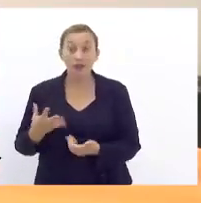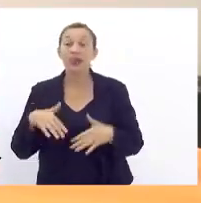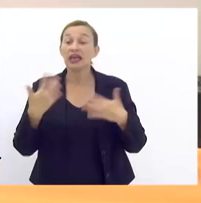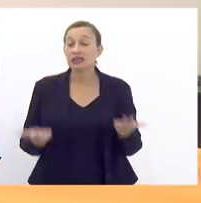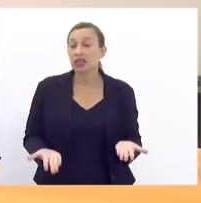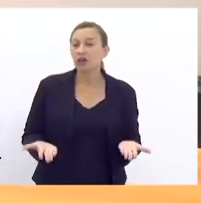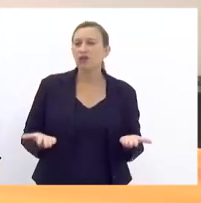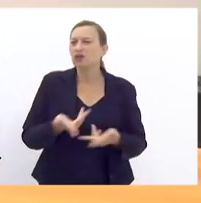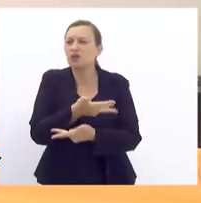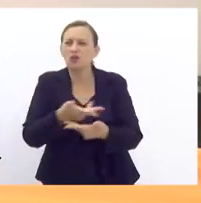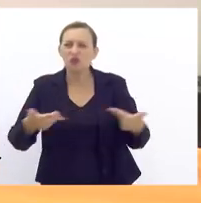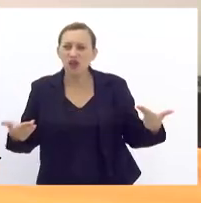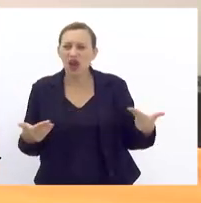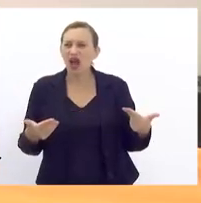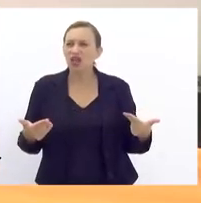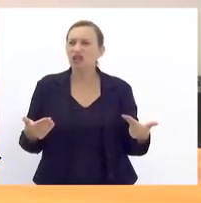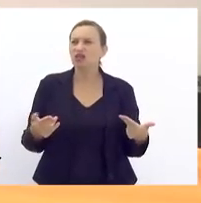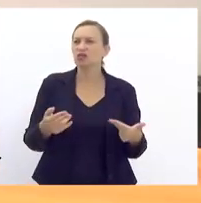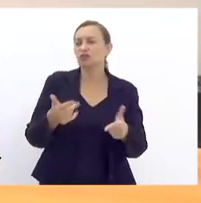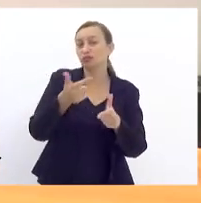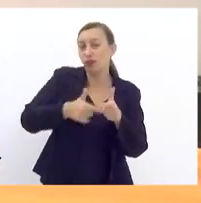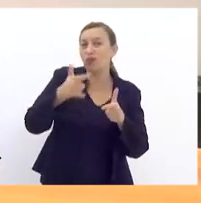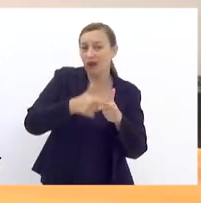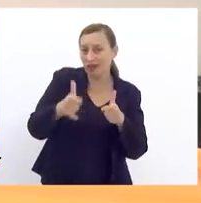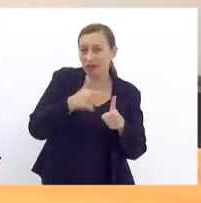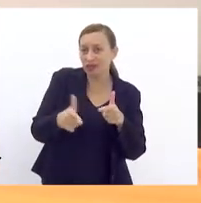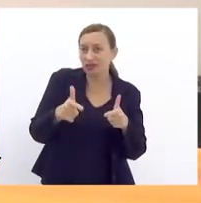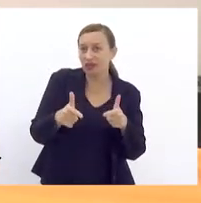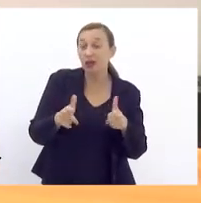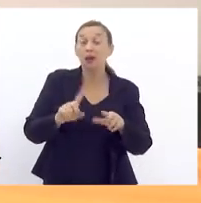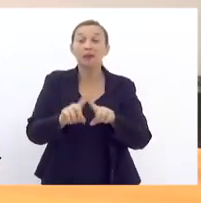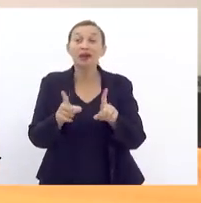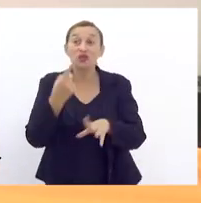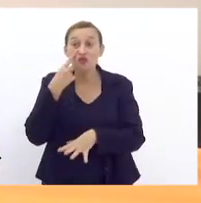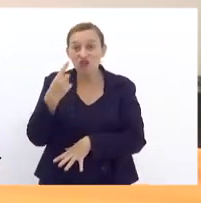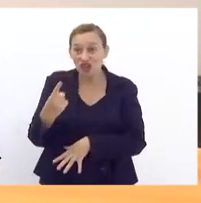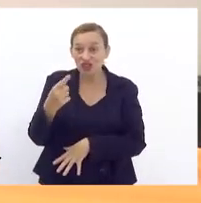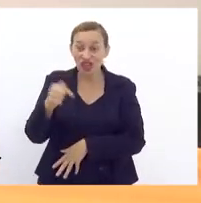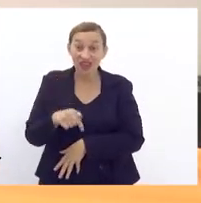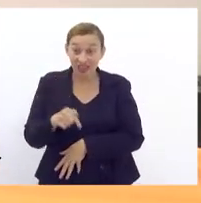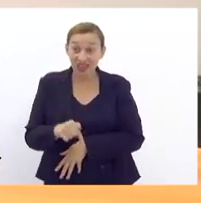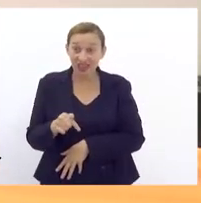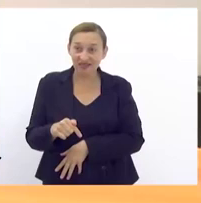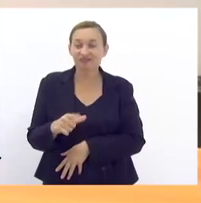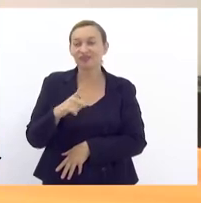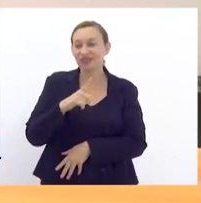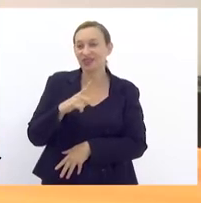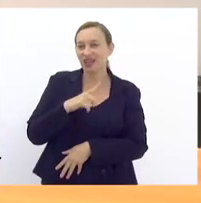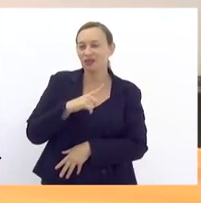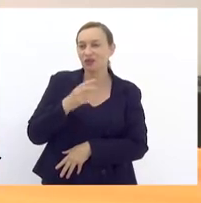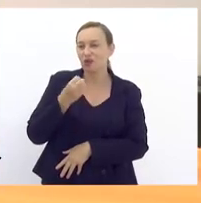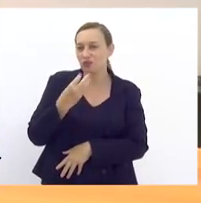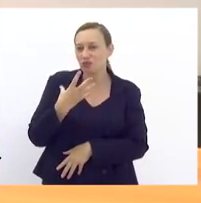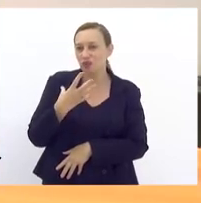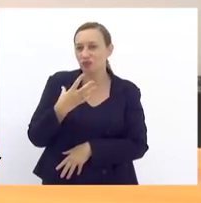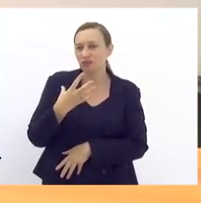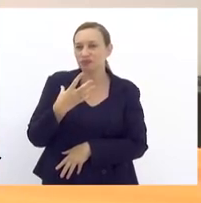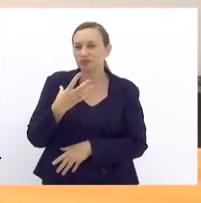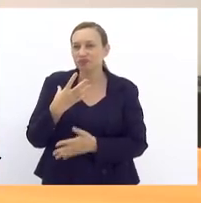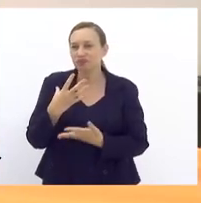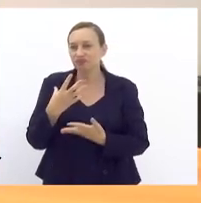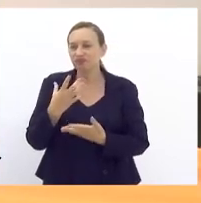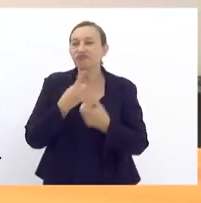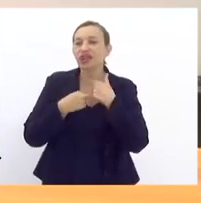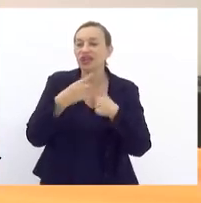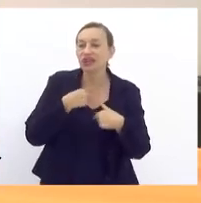enfim São muitos os nossos problemas mas eu vejo que aqui nós temos muito boa vontade e isso é muito importante